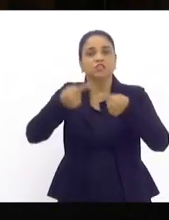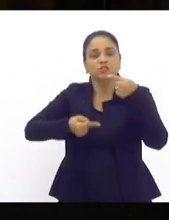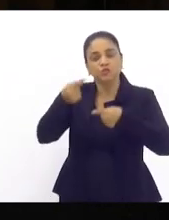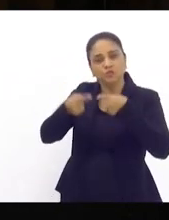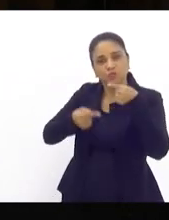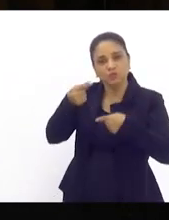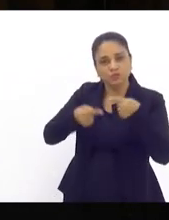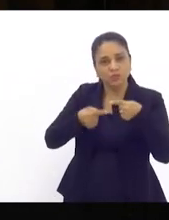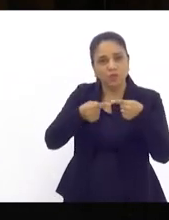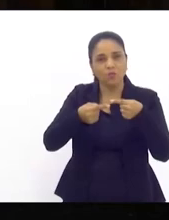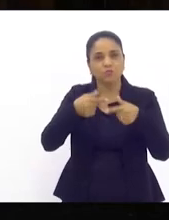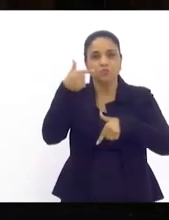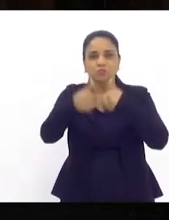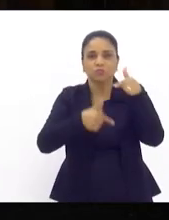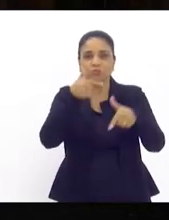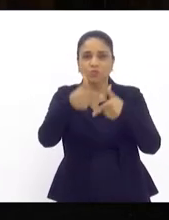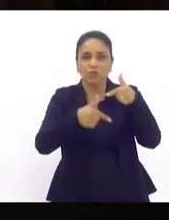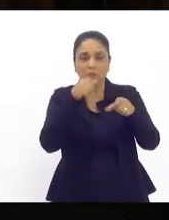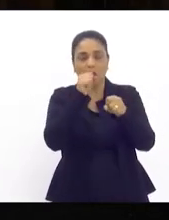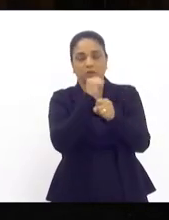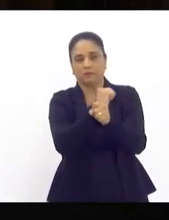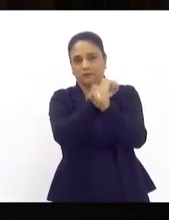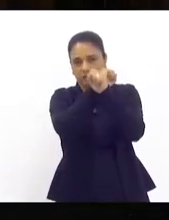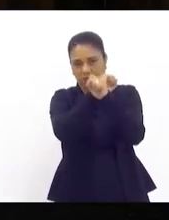ao trabalho escravo.